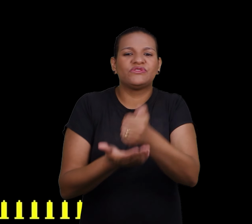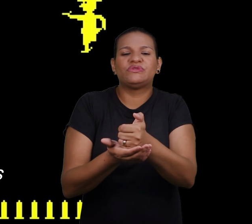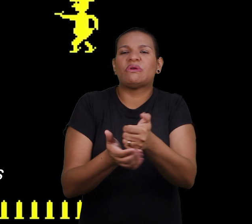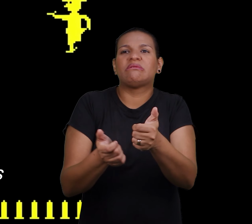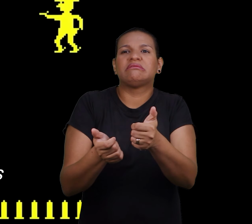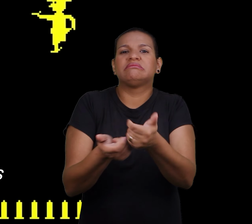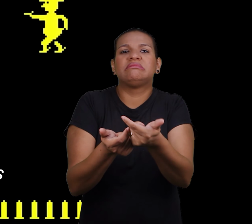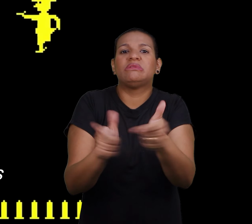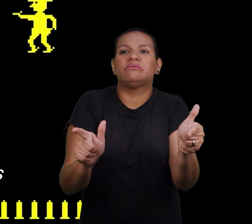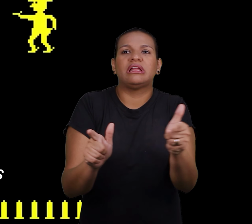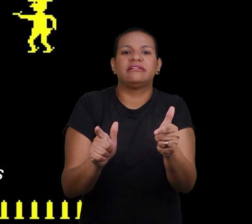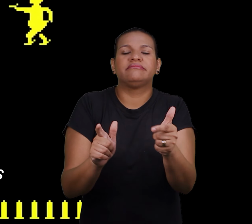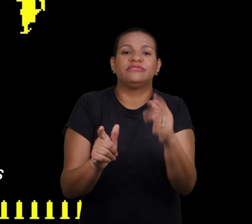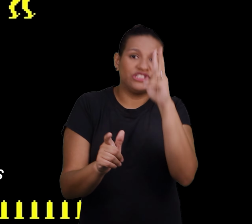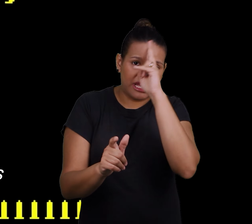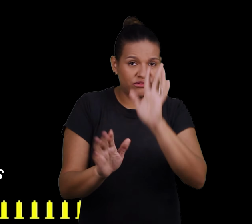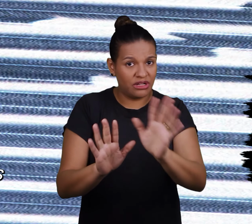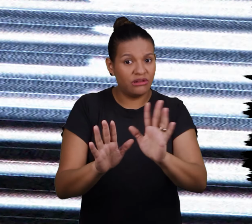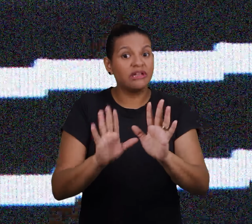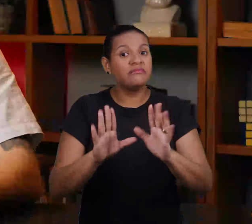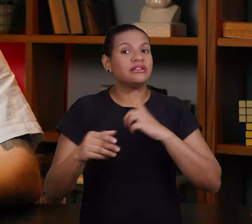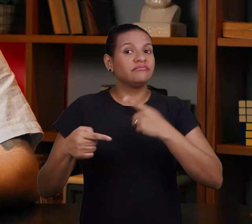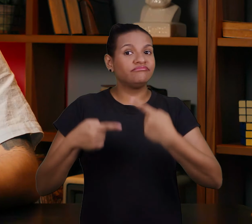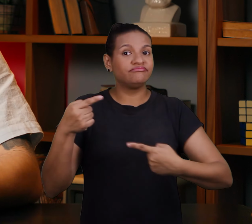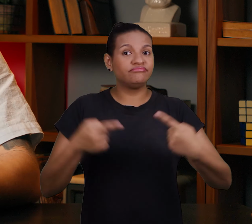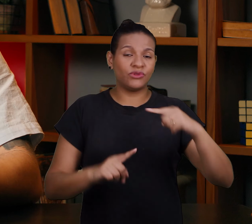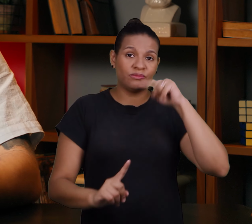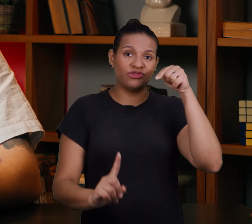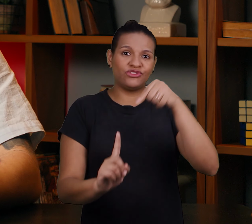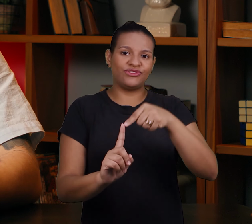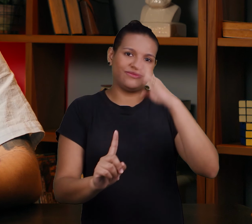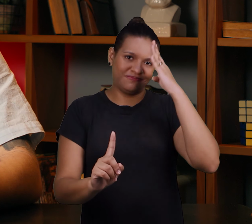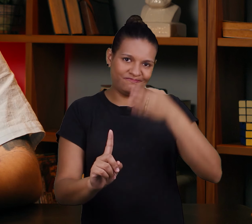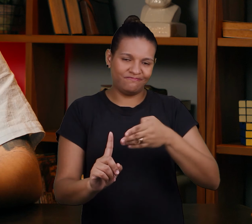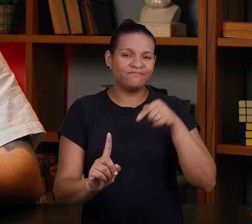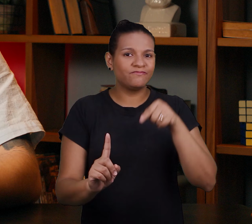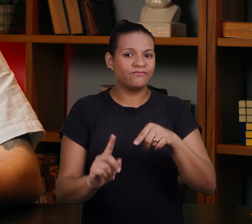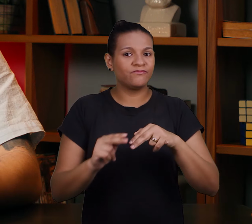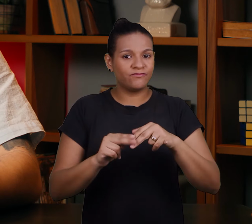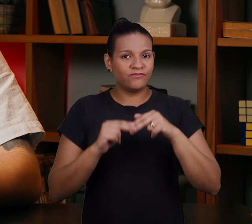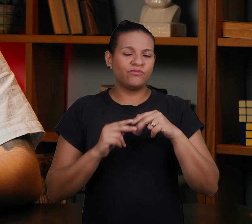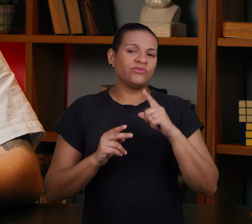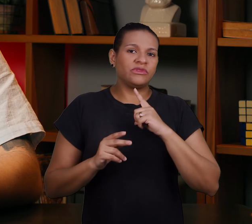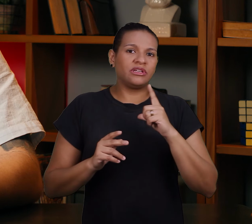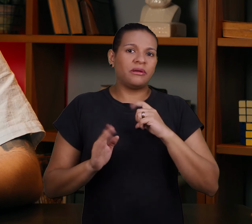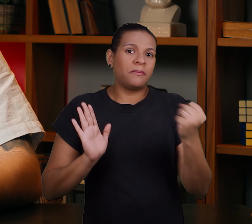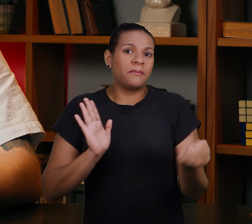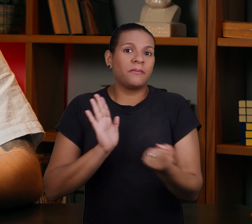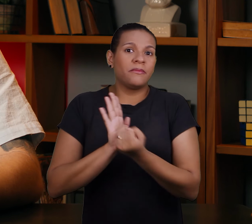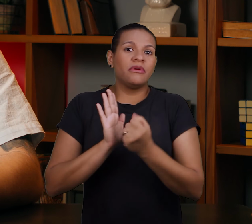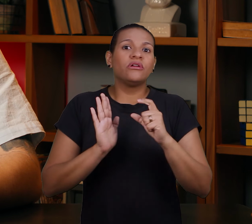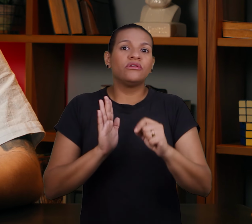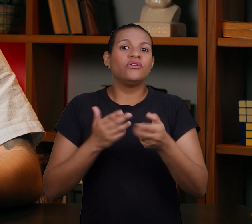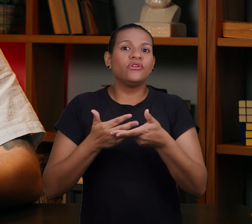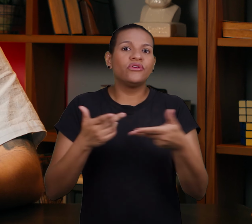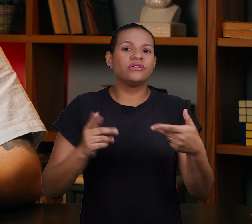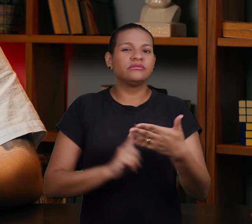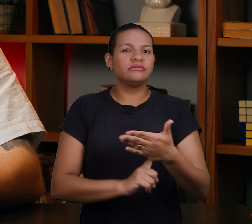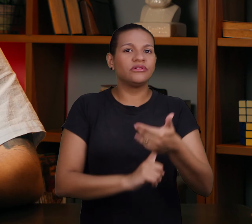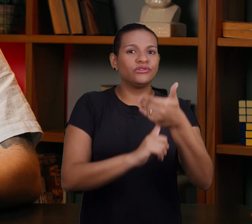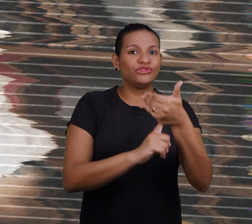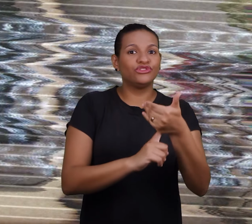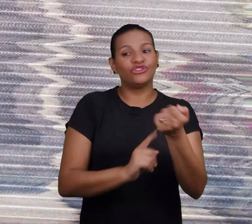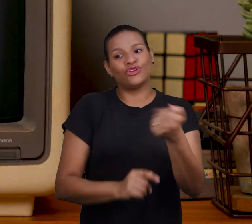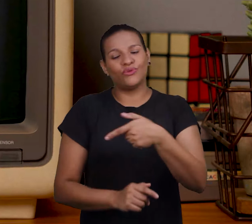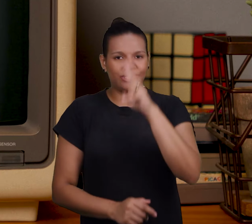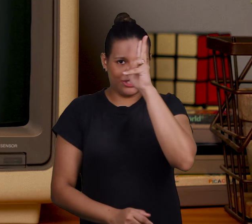jogos, mas as limitações tecnológicas da época impediam um discurso mais objetivo. Então, os jogos eram muito mais marcados pelas suas mecânicas